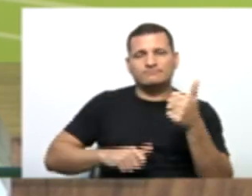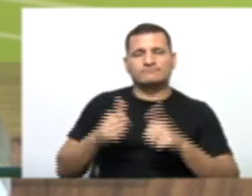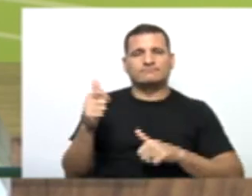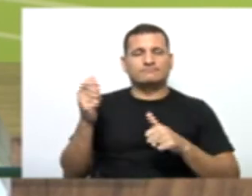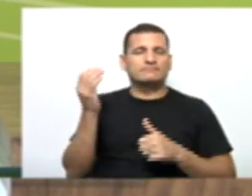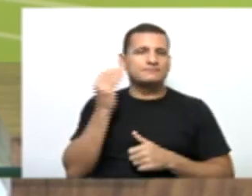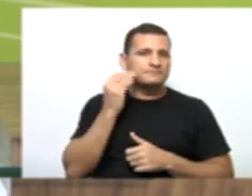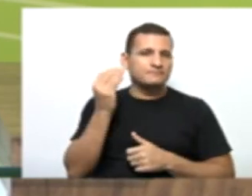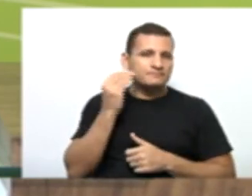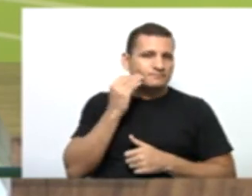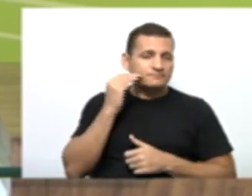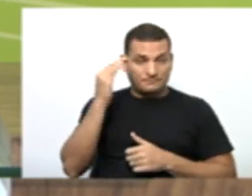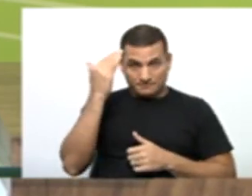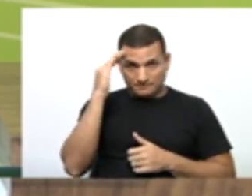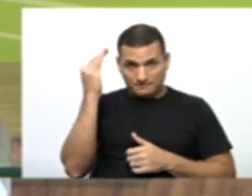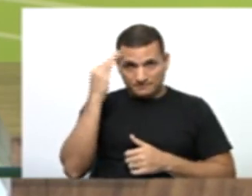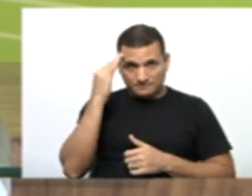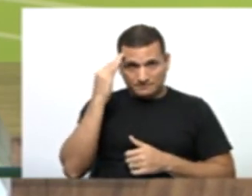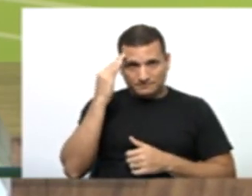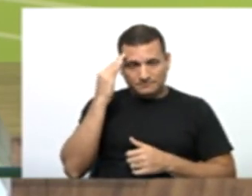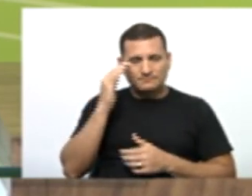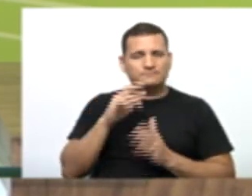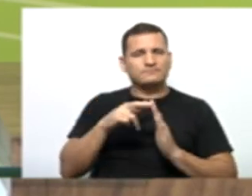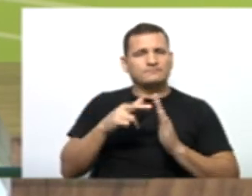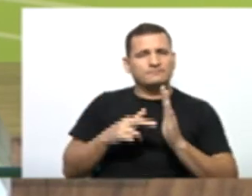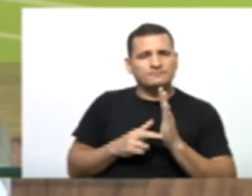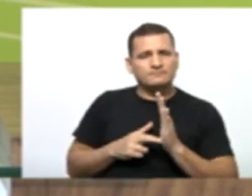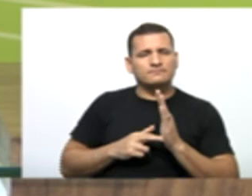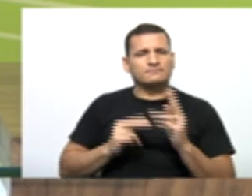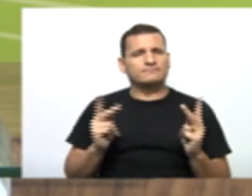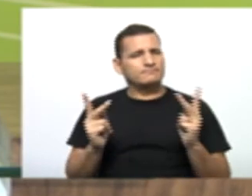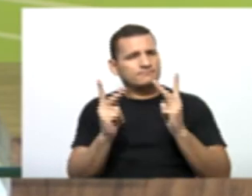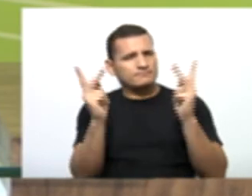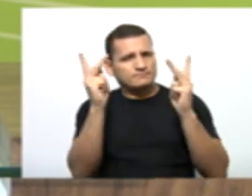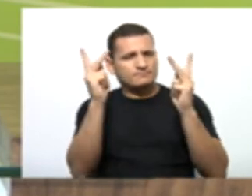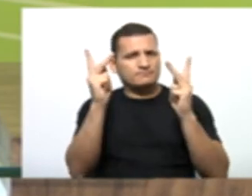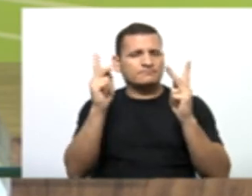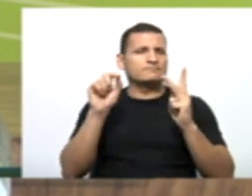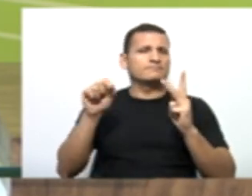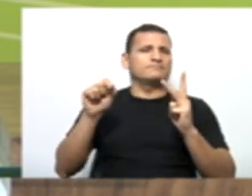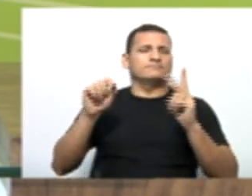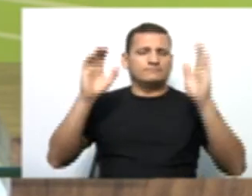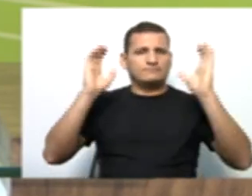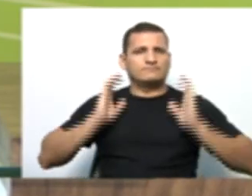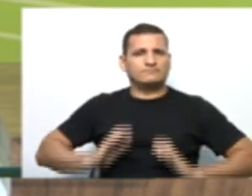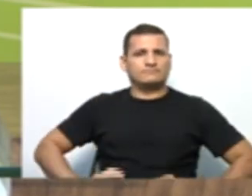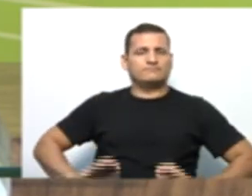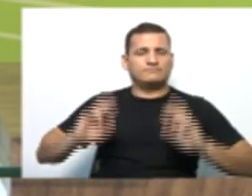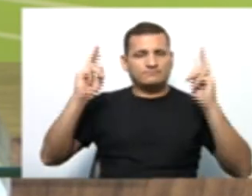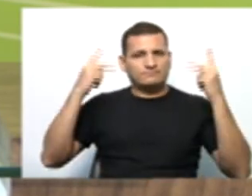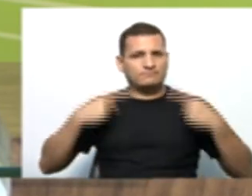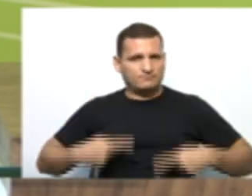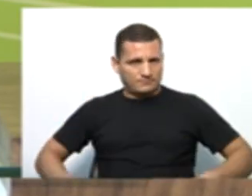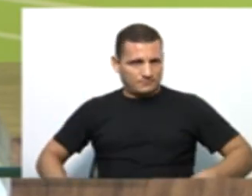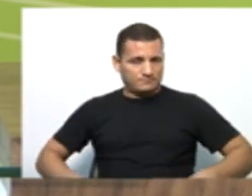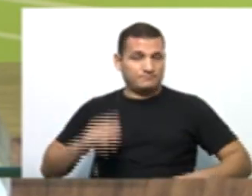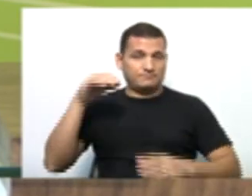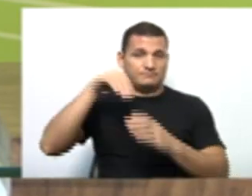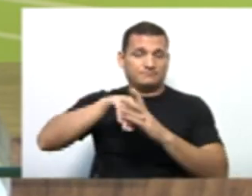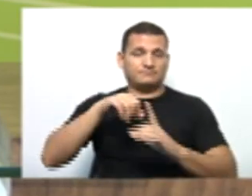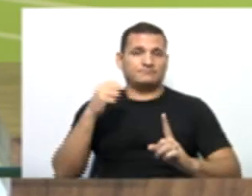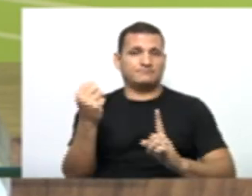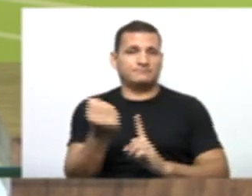compreender os princípios, os valores que fundamentam a ação, o agir moral dos homens na